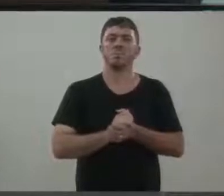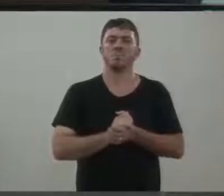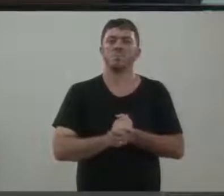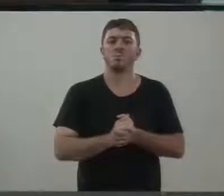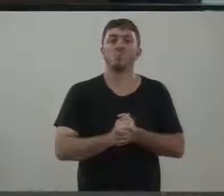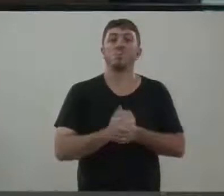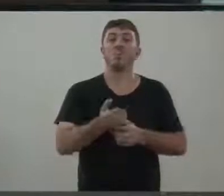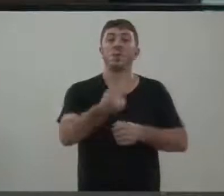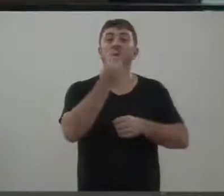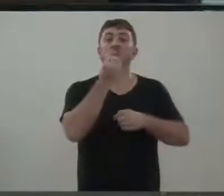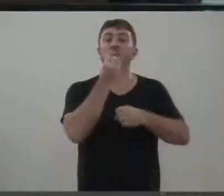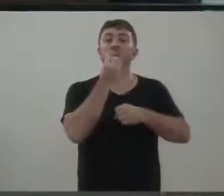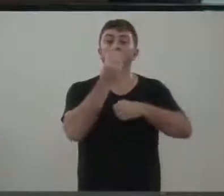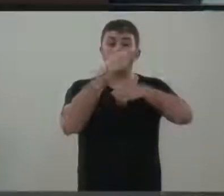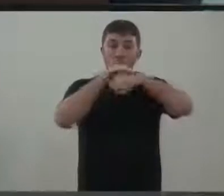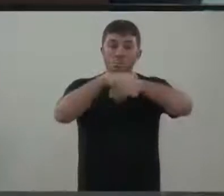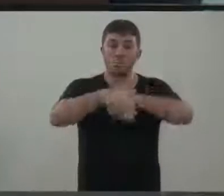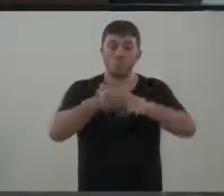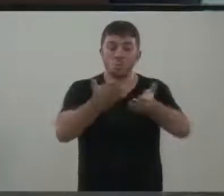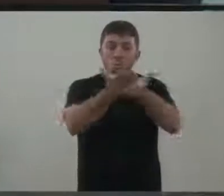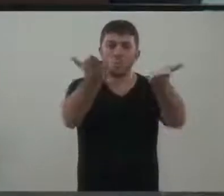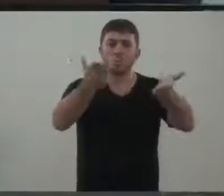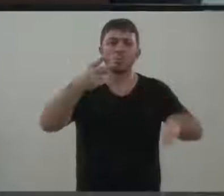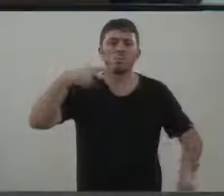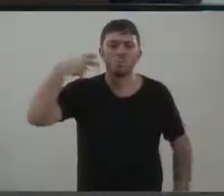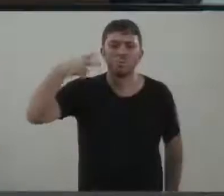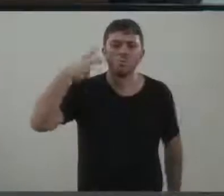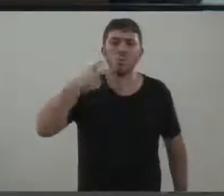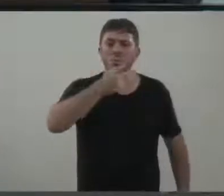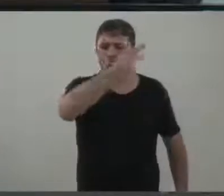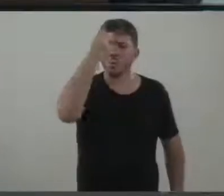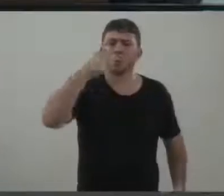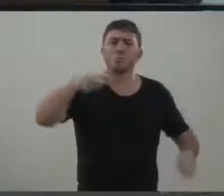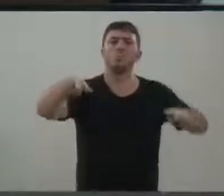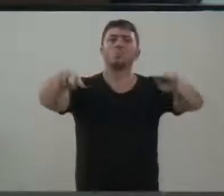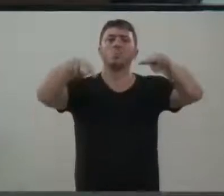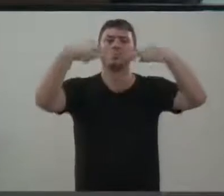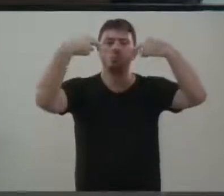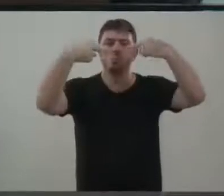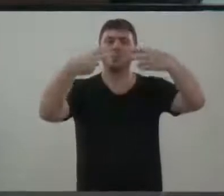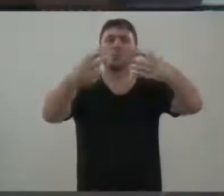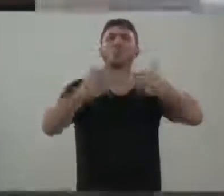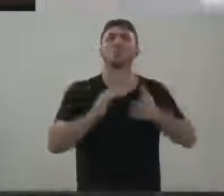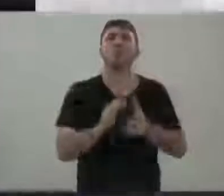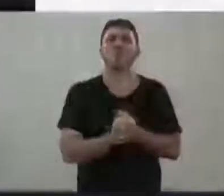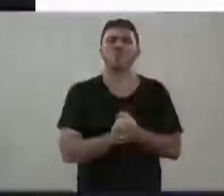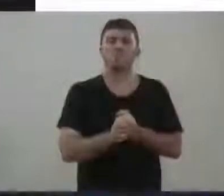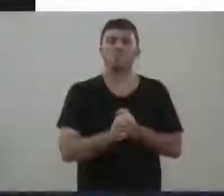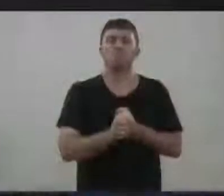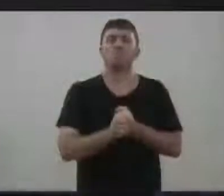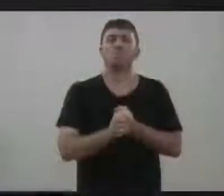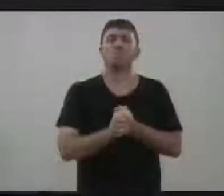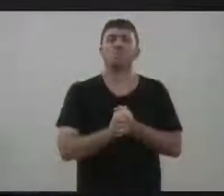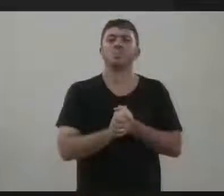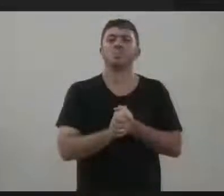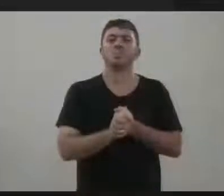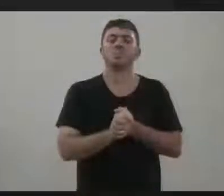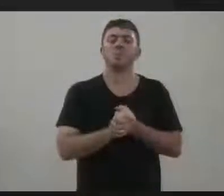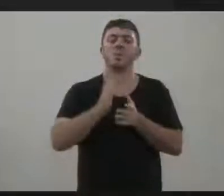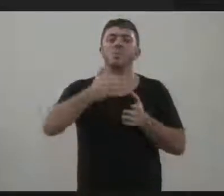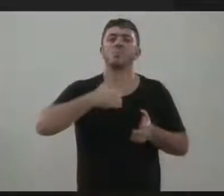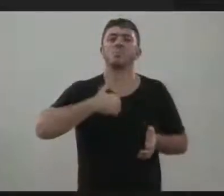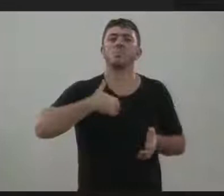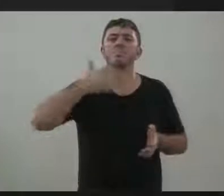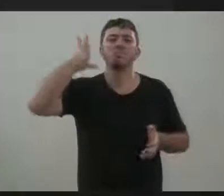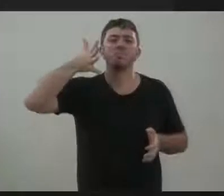Bom, boa noite, senhores vereadores, senhoras vereadoras, público presente. Eu queria falar um pouquinho